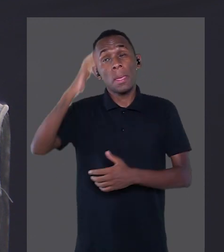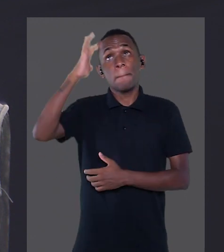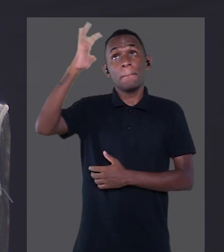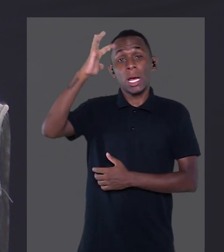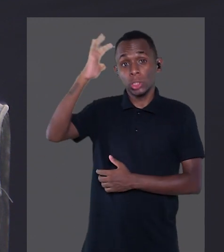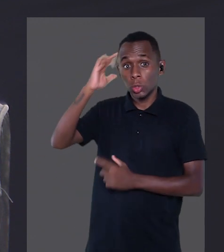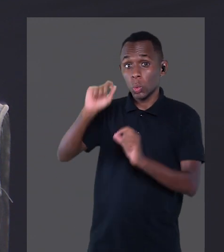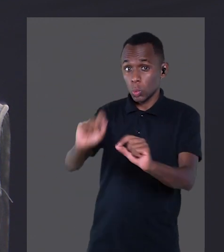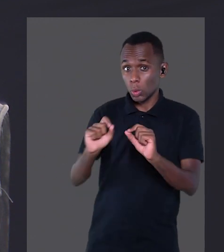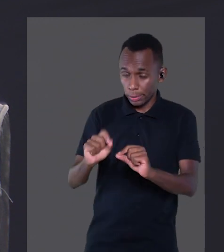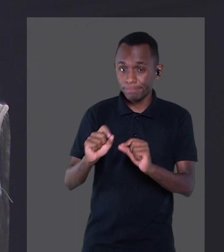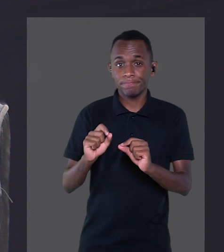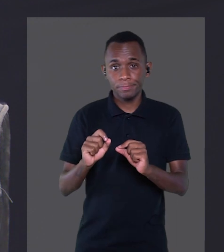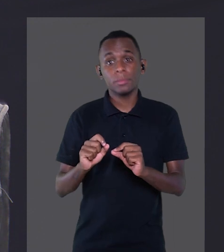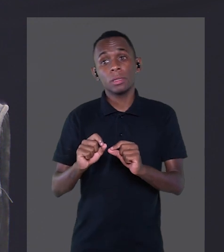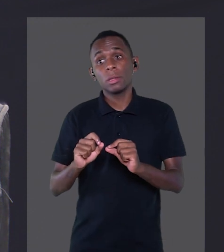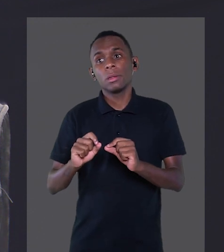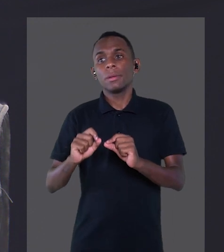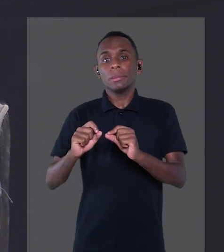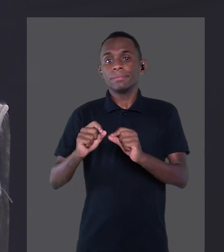seja o caso de várias